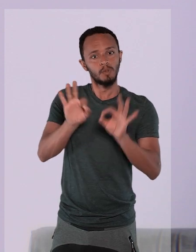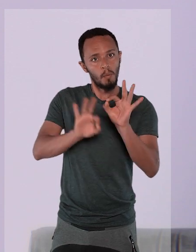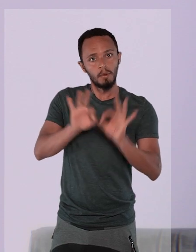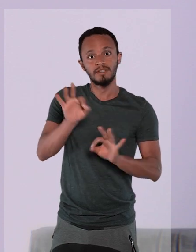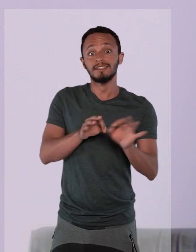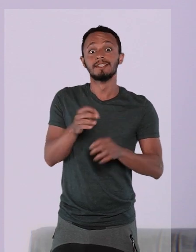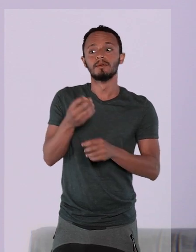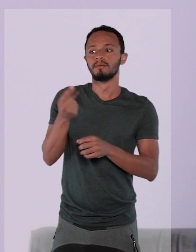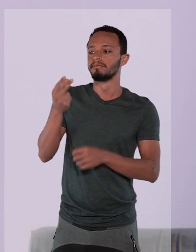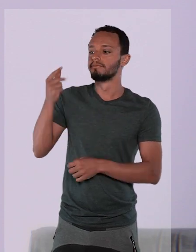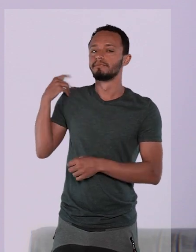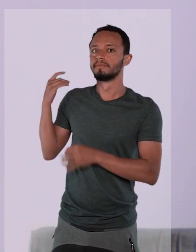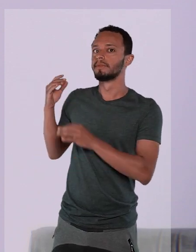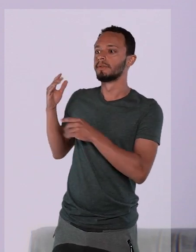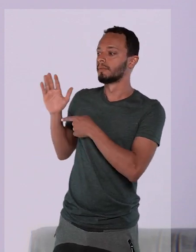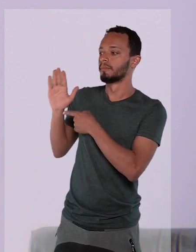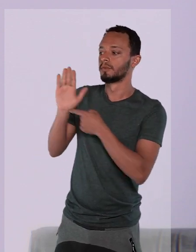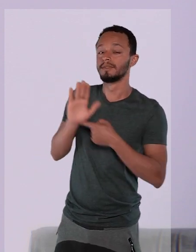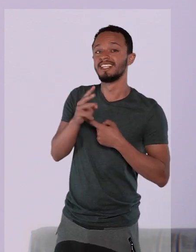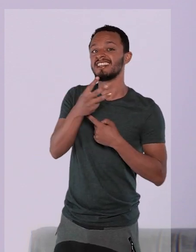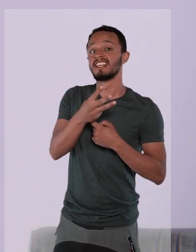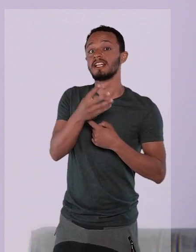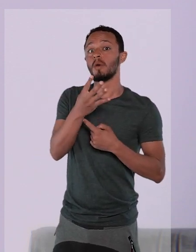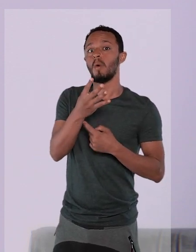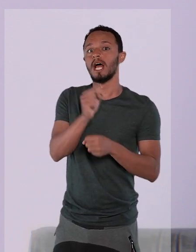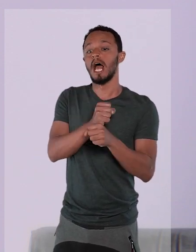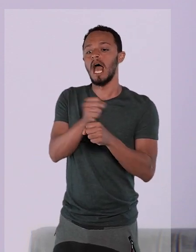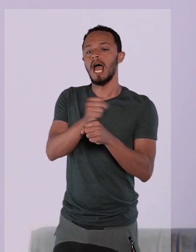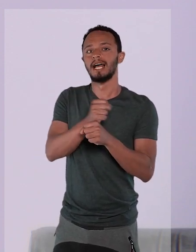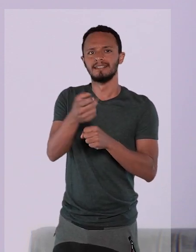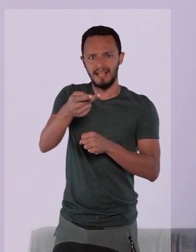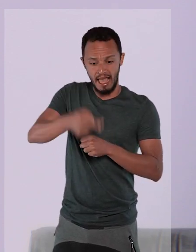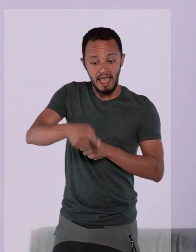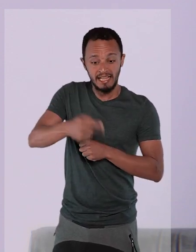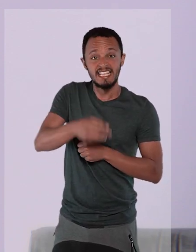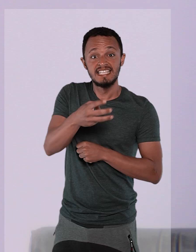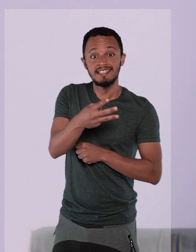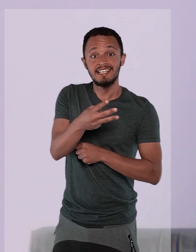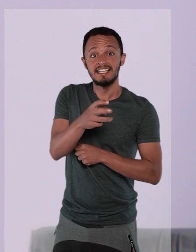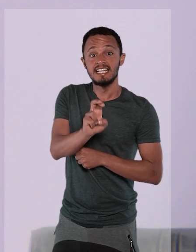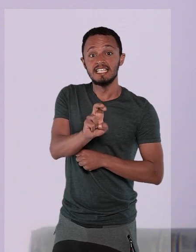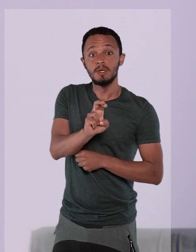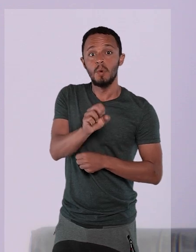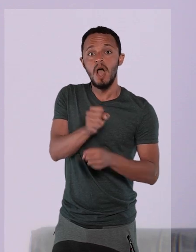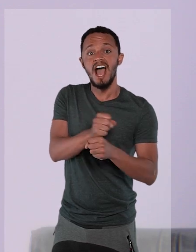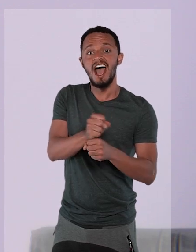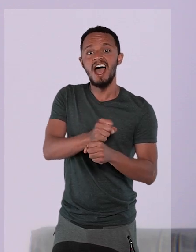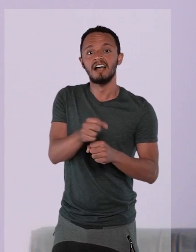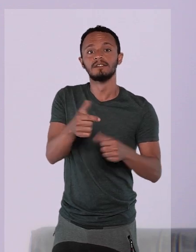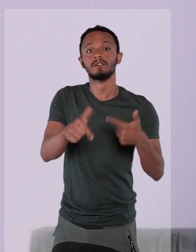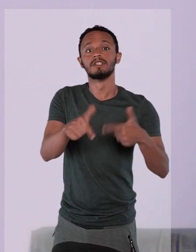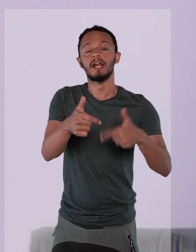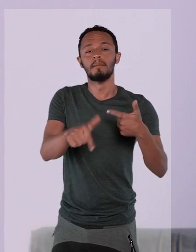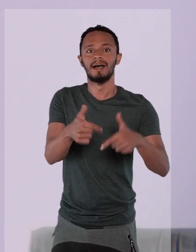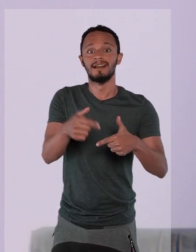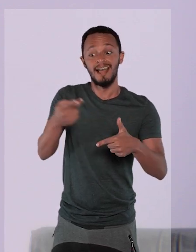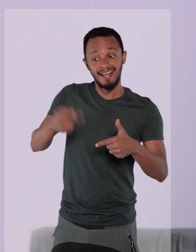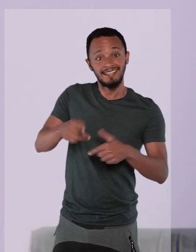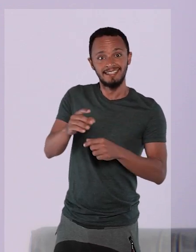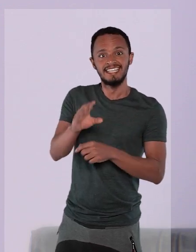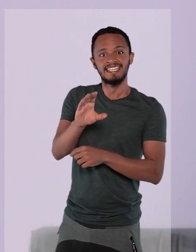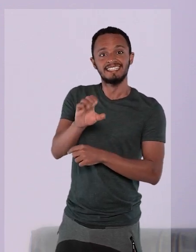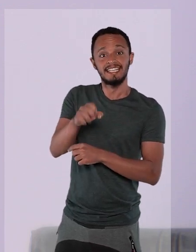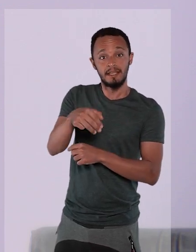Horizonte, nesse auditório da CEMIG há 35. CEMIG que está comemorando 70 anos, então é muito engraçado a